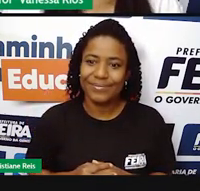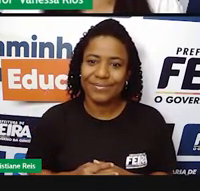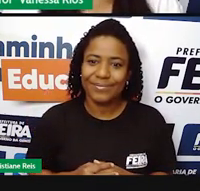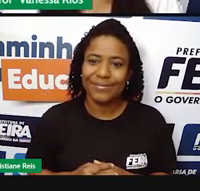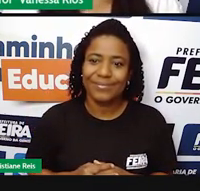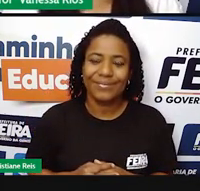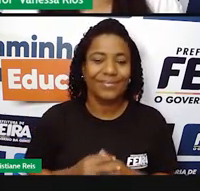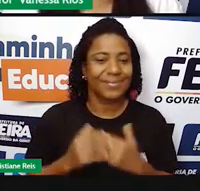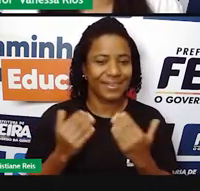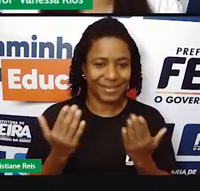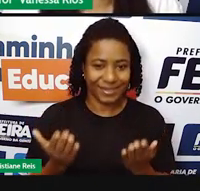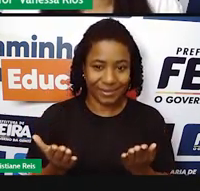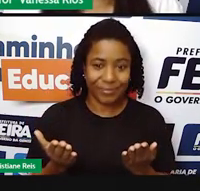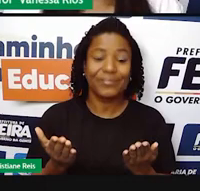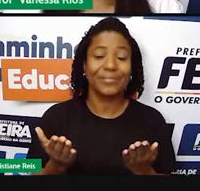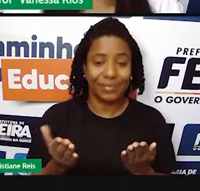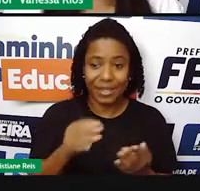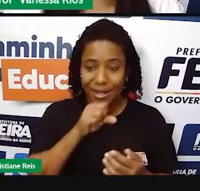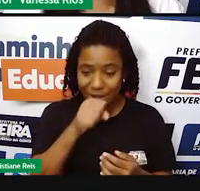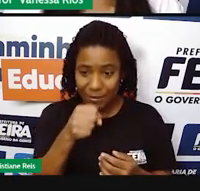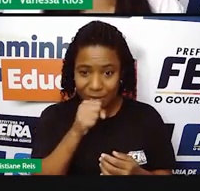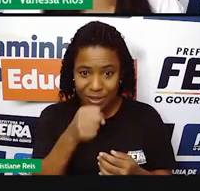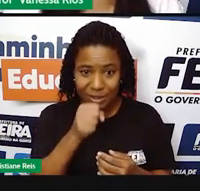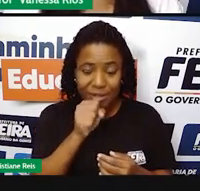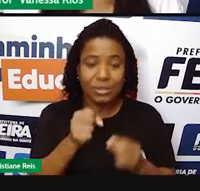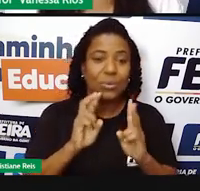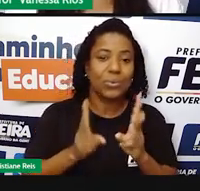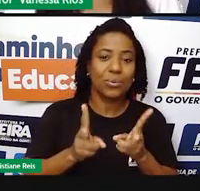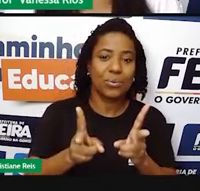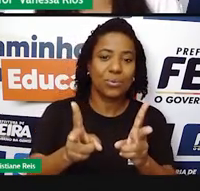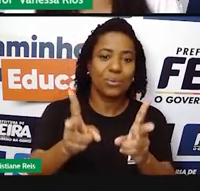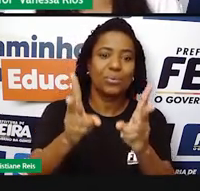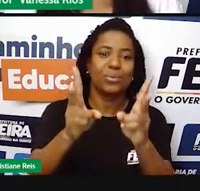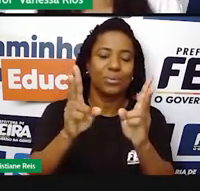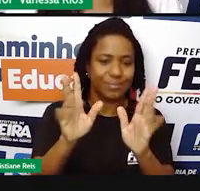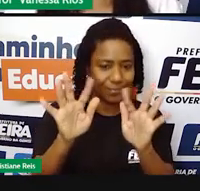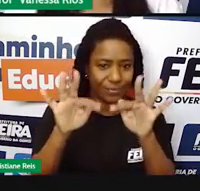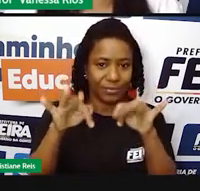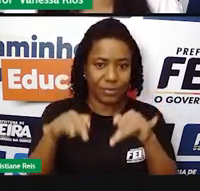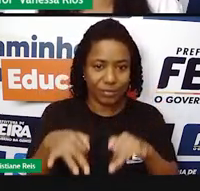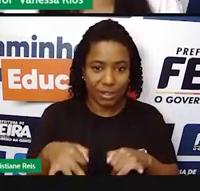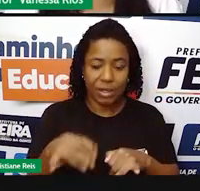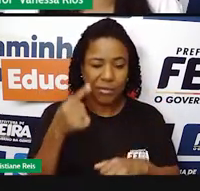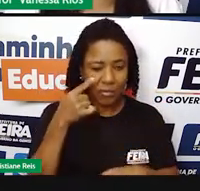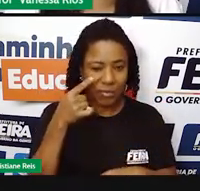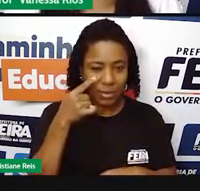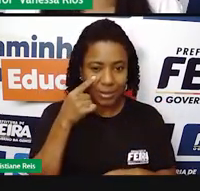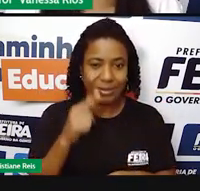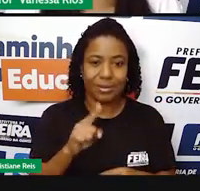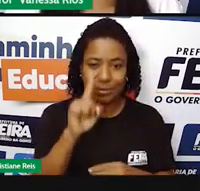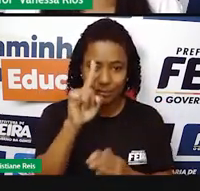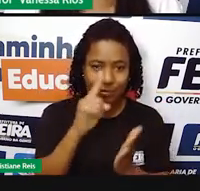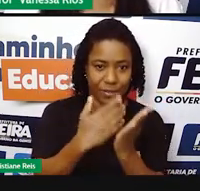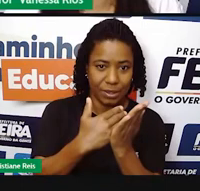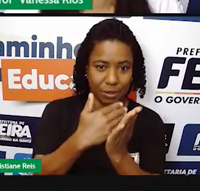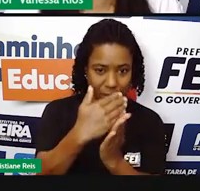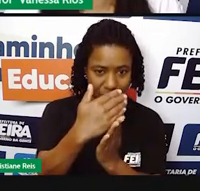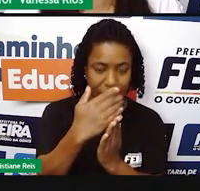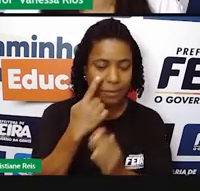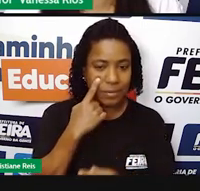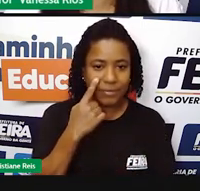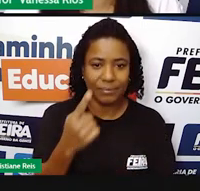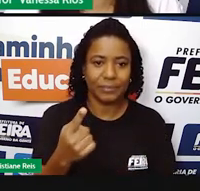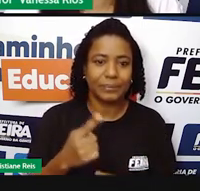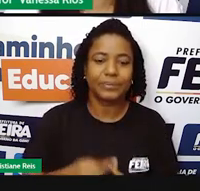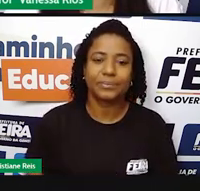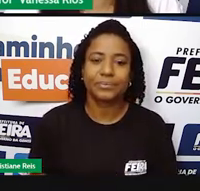E aí a reportagem se completa, né? E a Pró está voltando aqui ao topo, né? Ao início do texto, para a gente